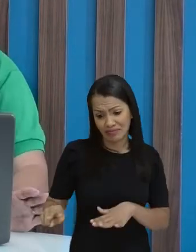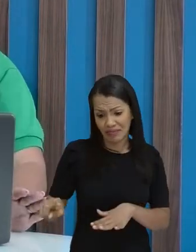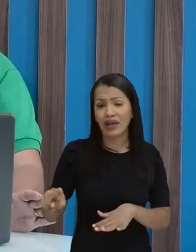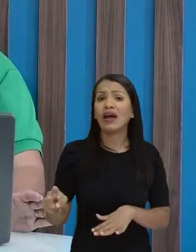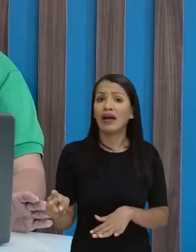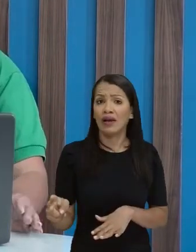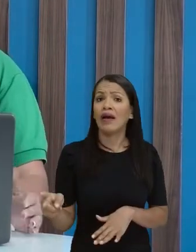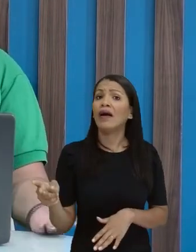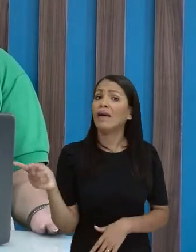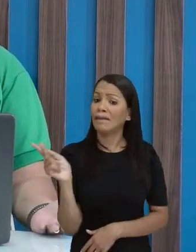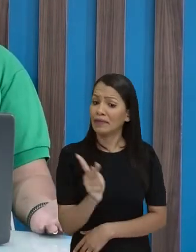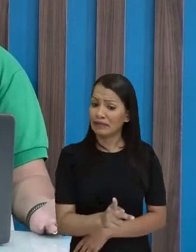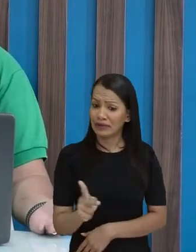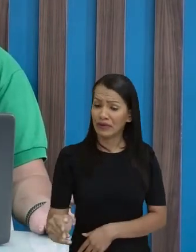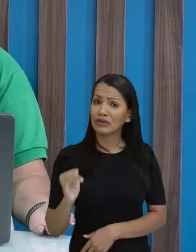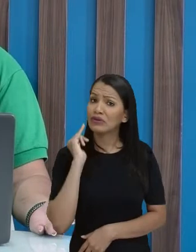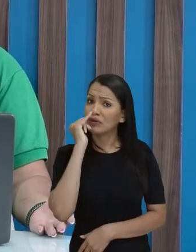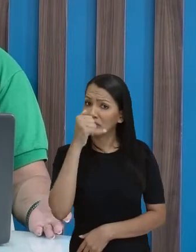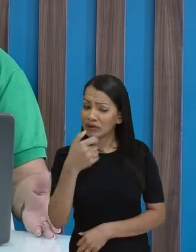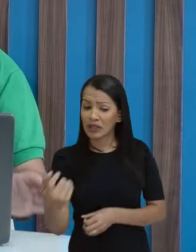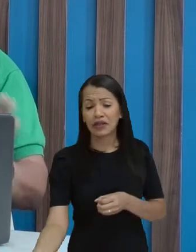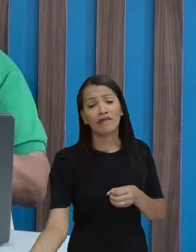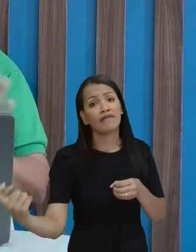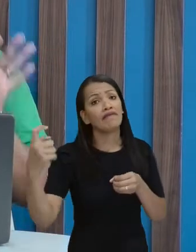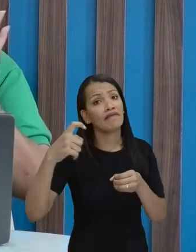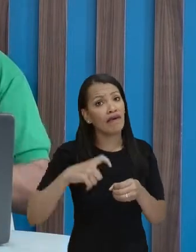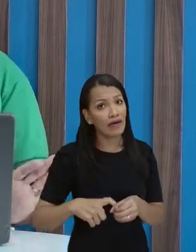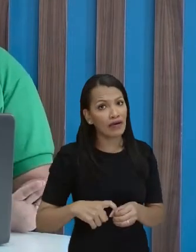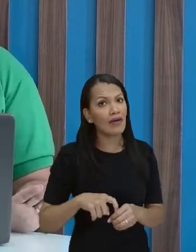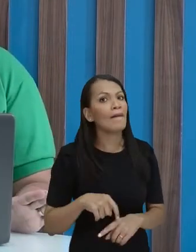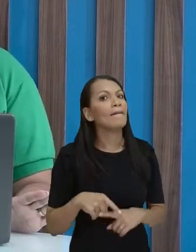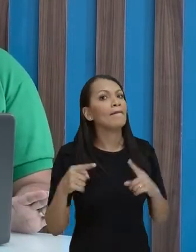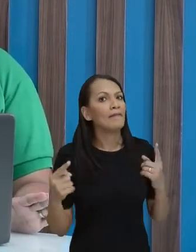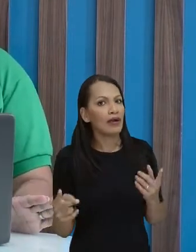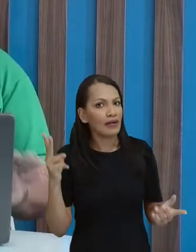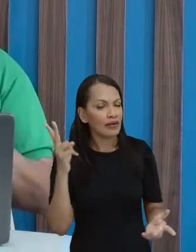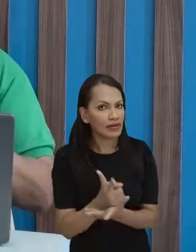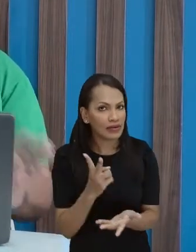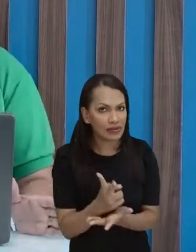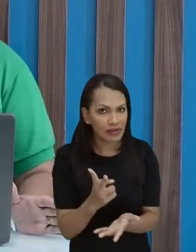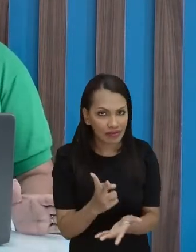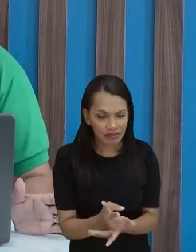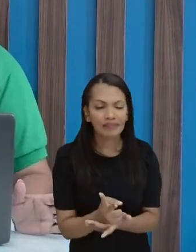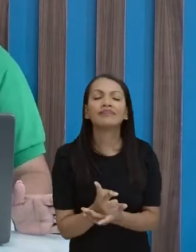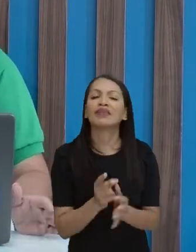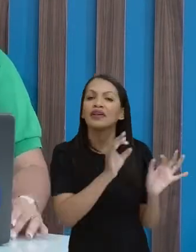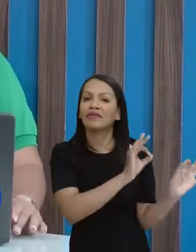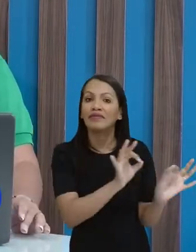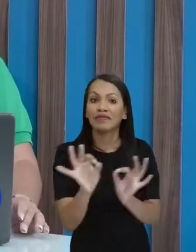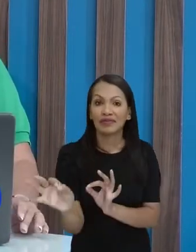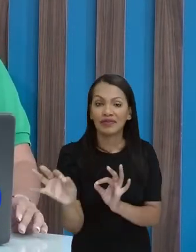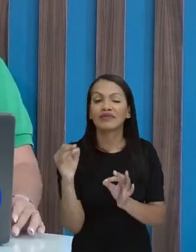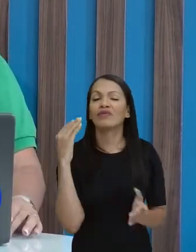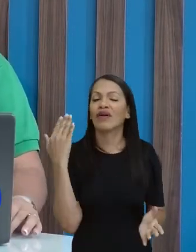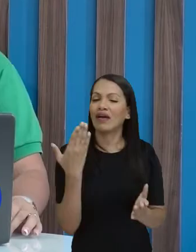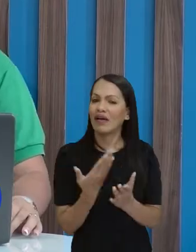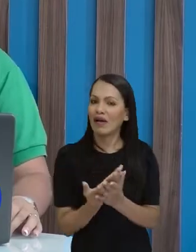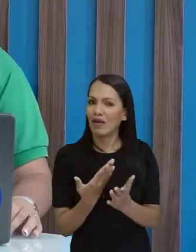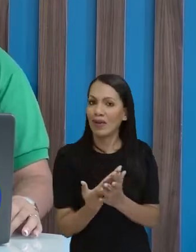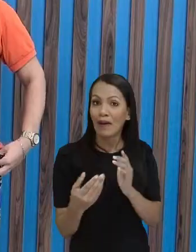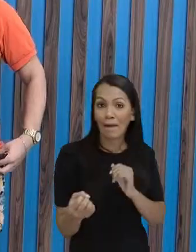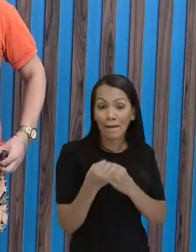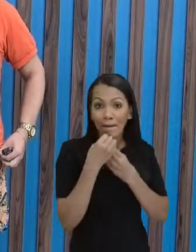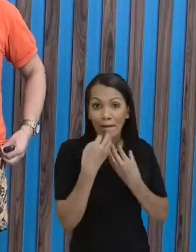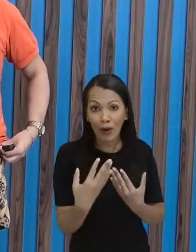certo, a professora Josi volta, a gente não está mais aqui, mas continuarei assistindo às aulas e foi bom demais estar com vocês essa semana.